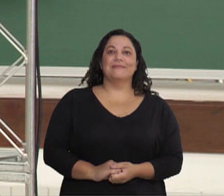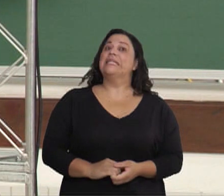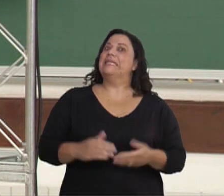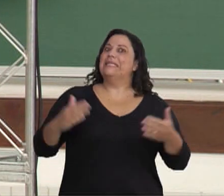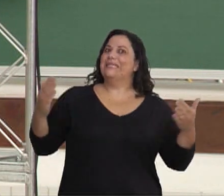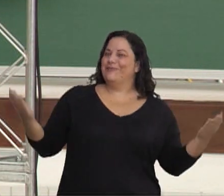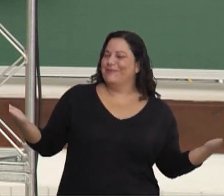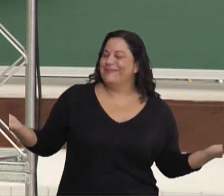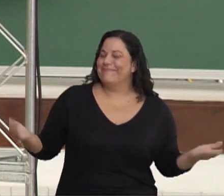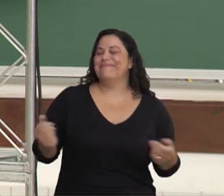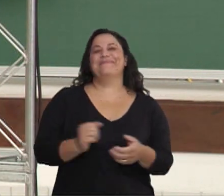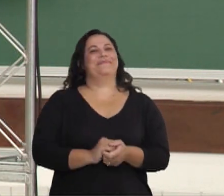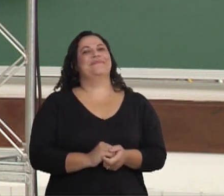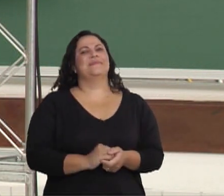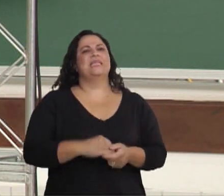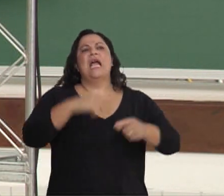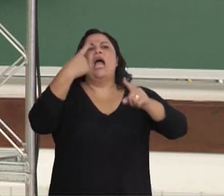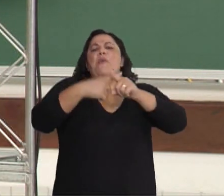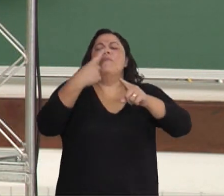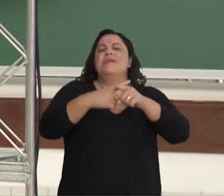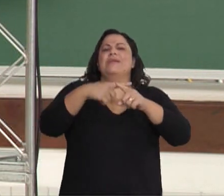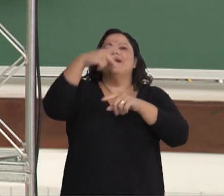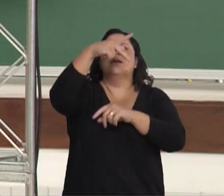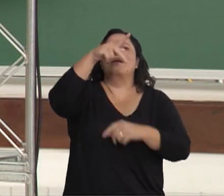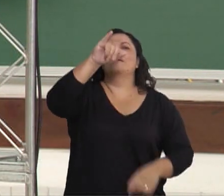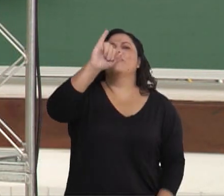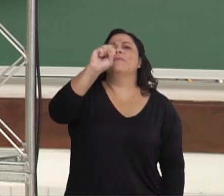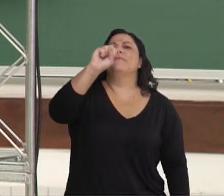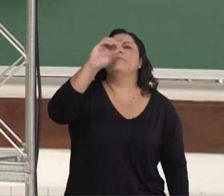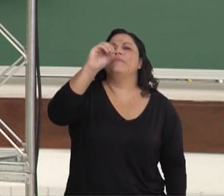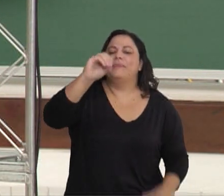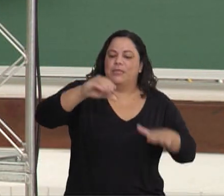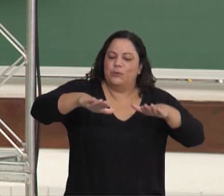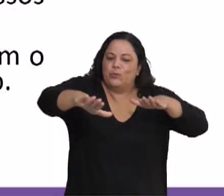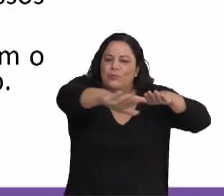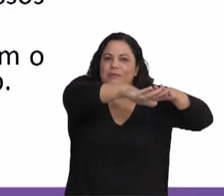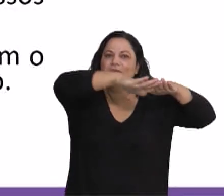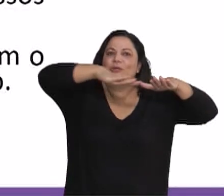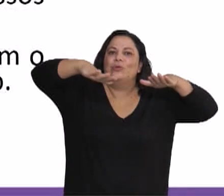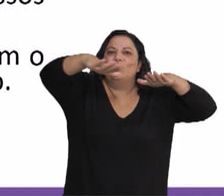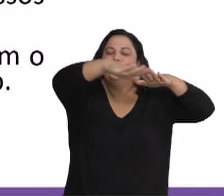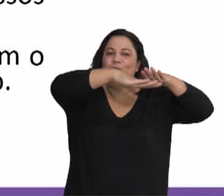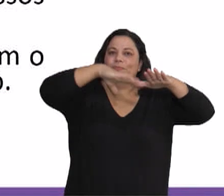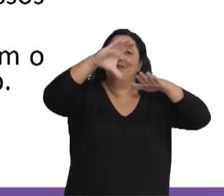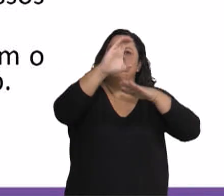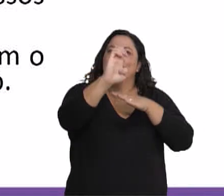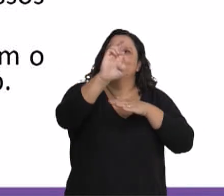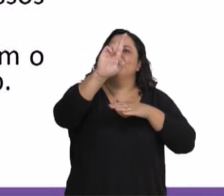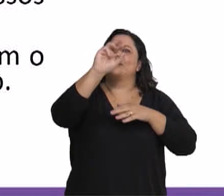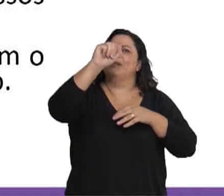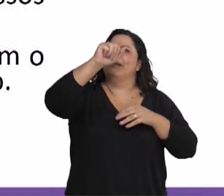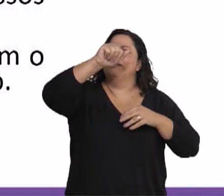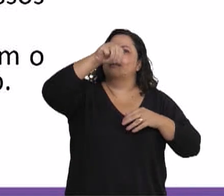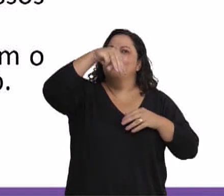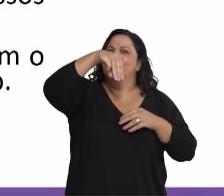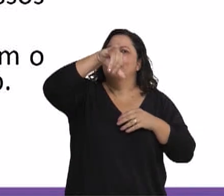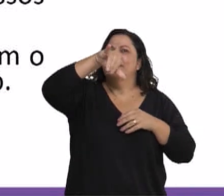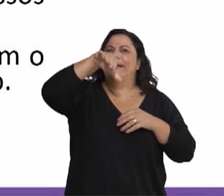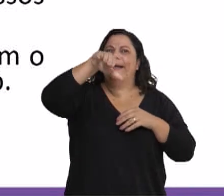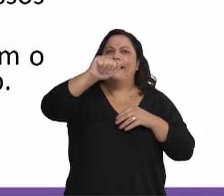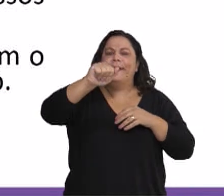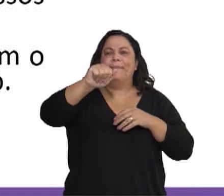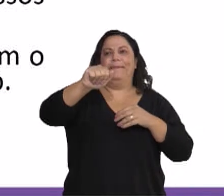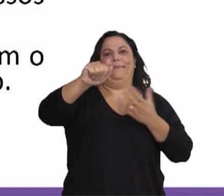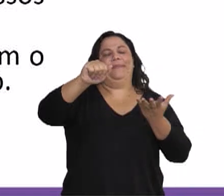Vamos lá então, pessoal. Por que o piso de cerâmica está mais quente do que o piso de madeira? Por isso, a sensação de